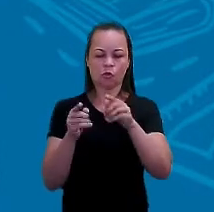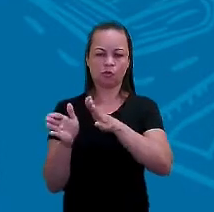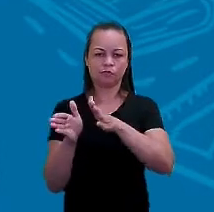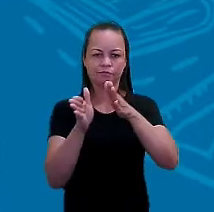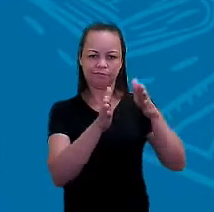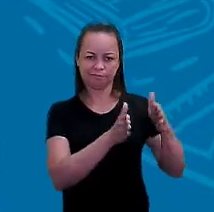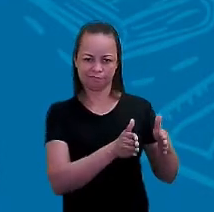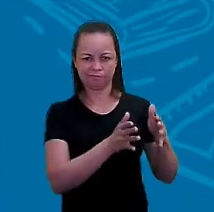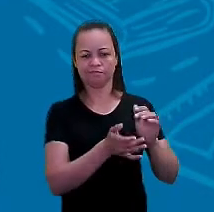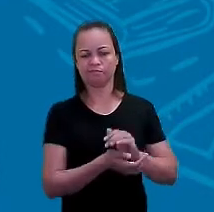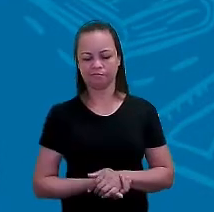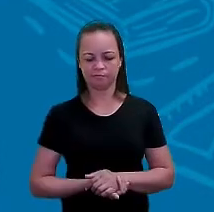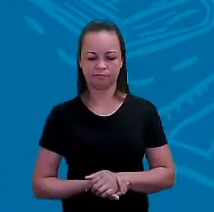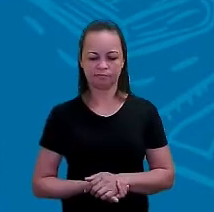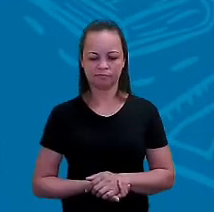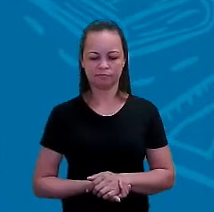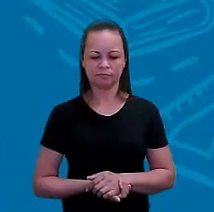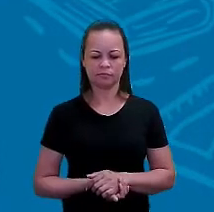shopping.